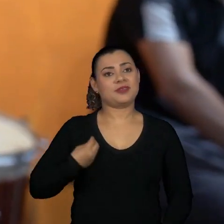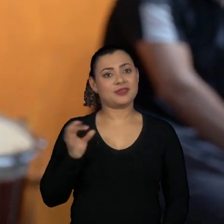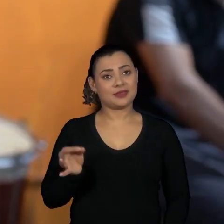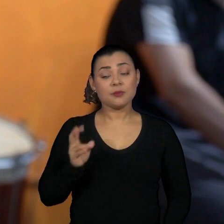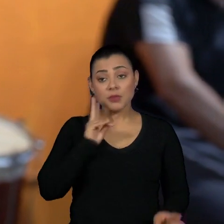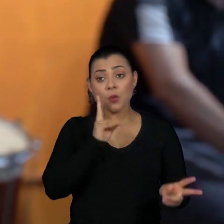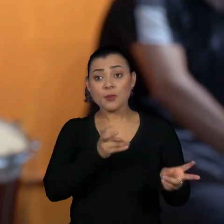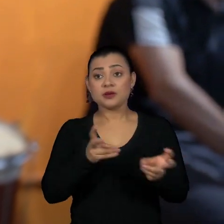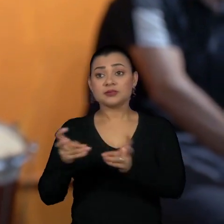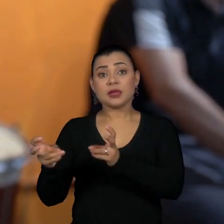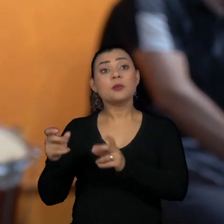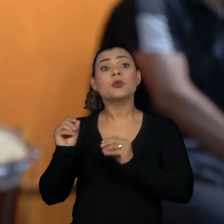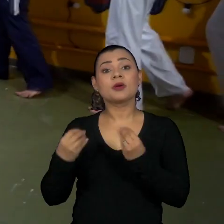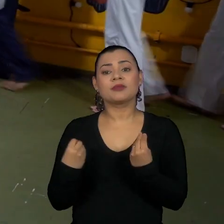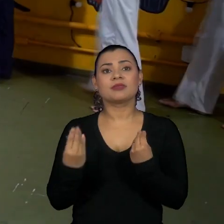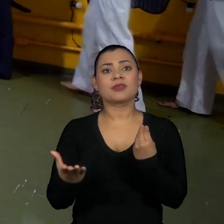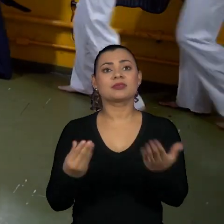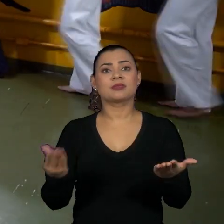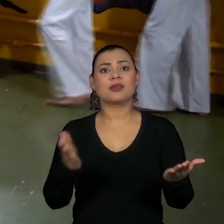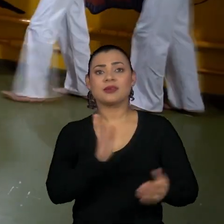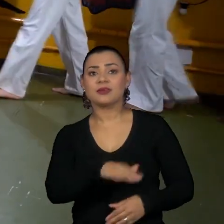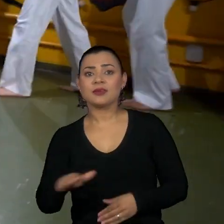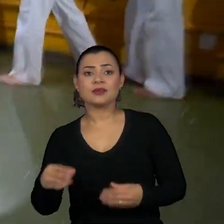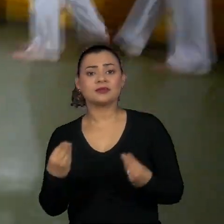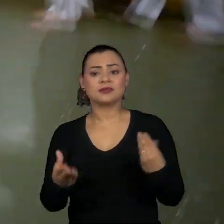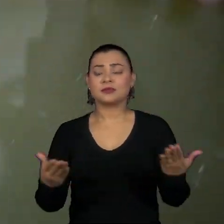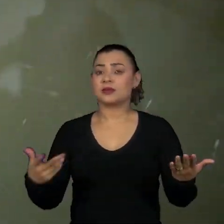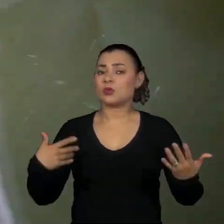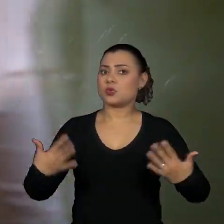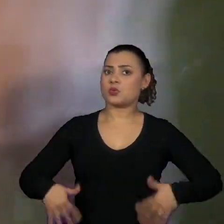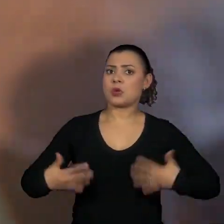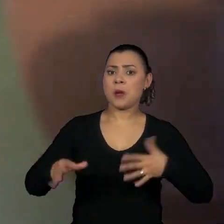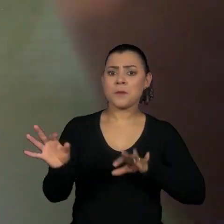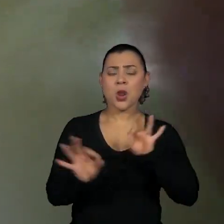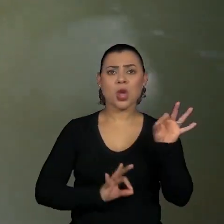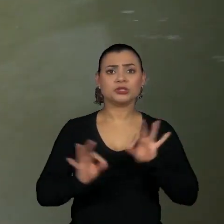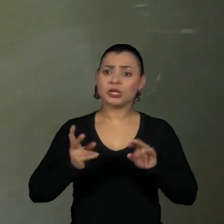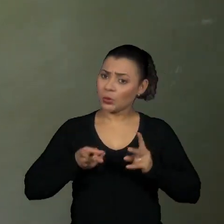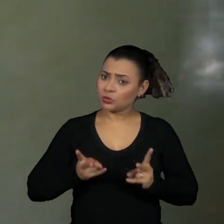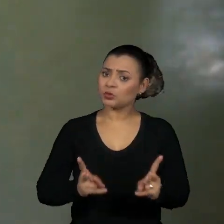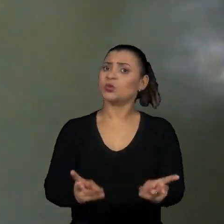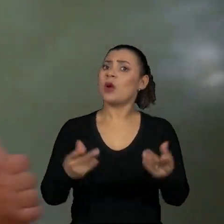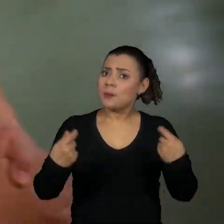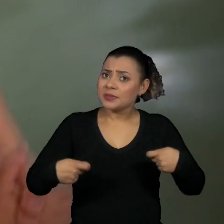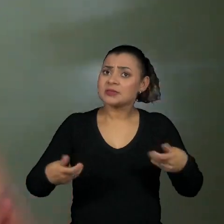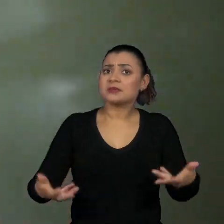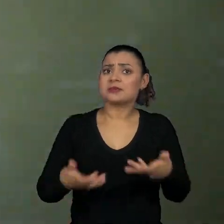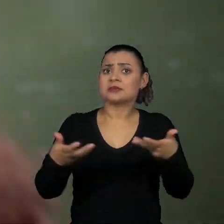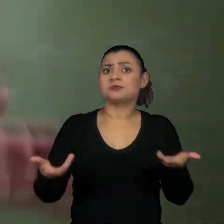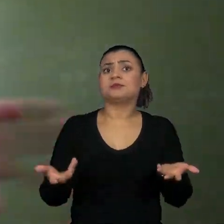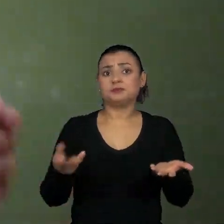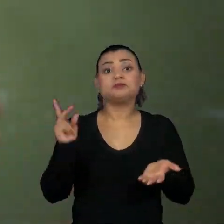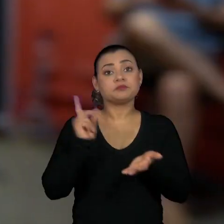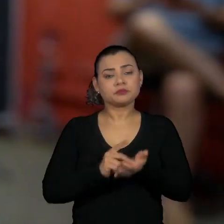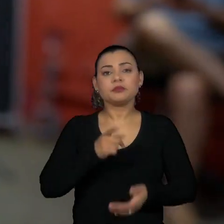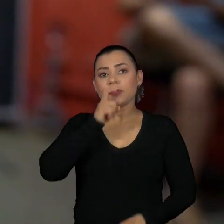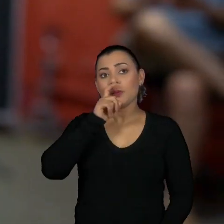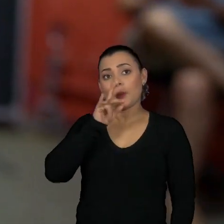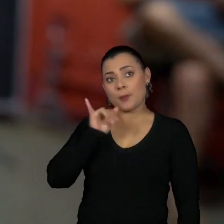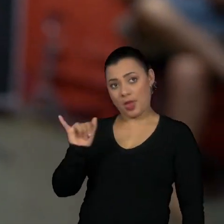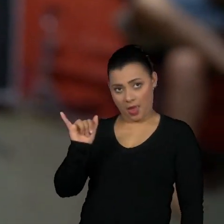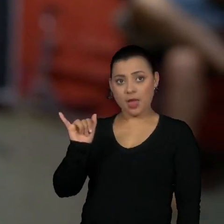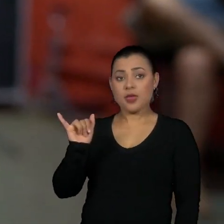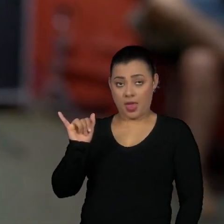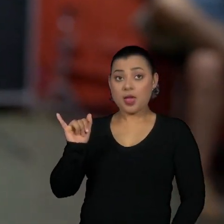eles proporcionam para as crianças, para a comunidade aqui, eu vejo como um projeto que tem que continuar, né? Eu não fazia nada, é através do meu pai.